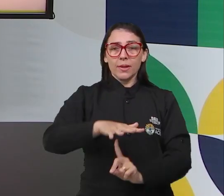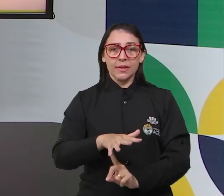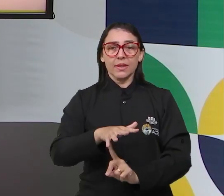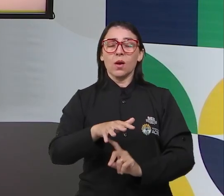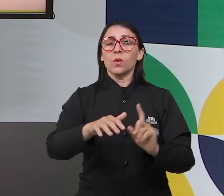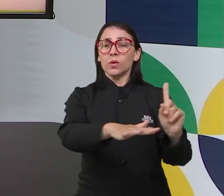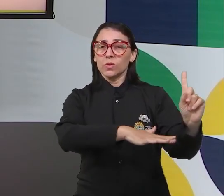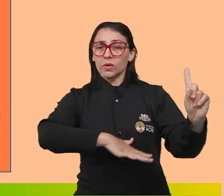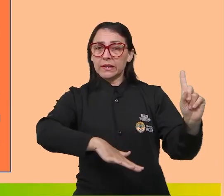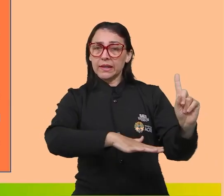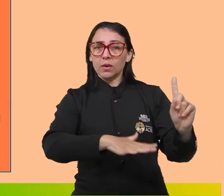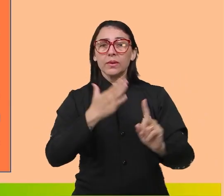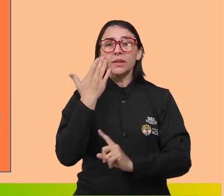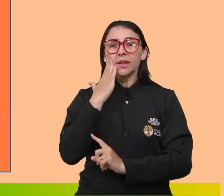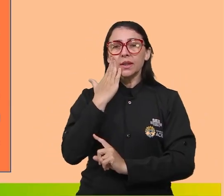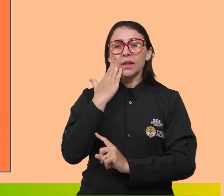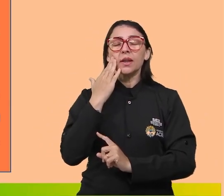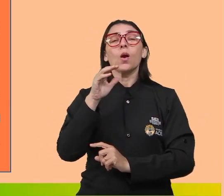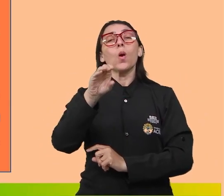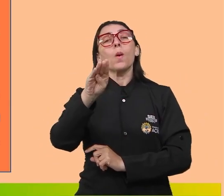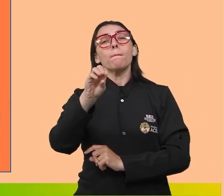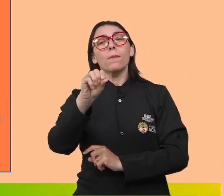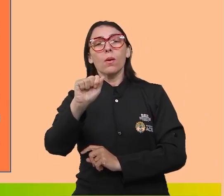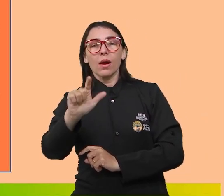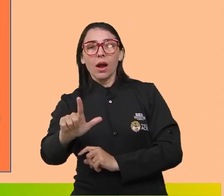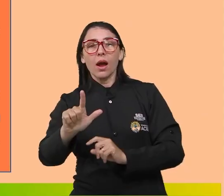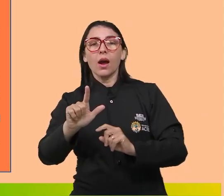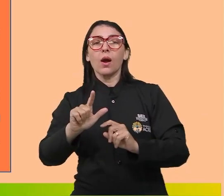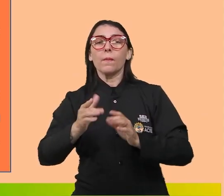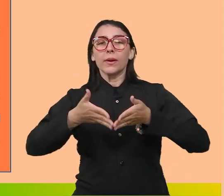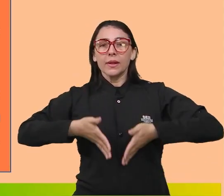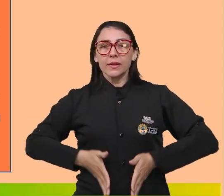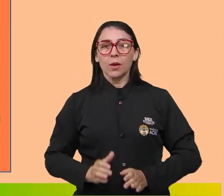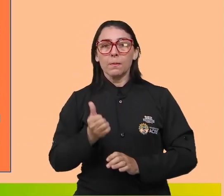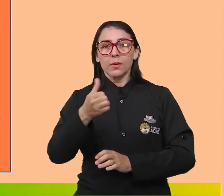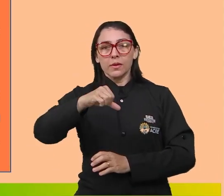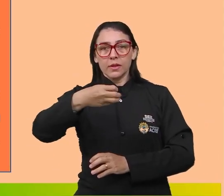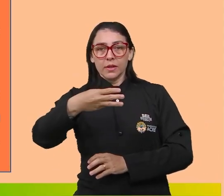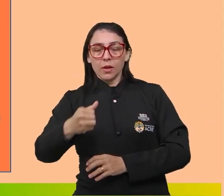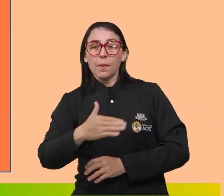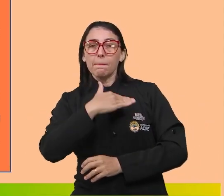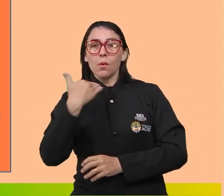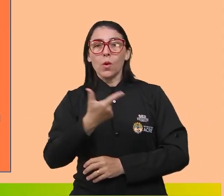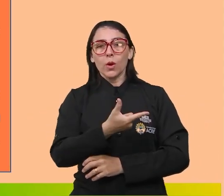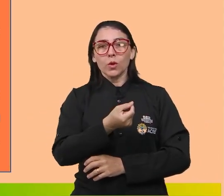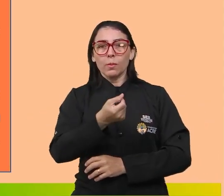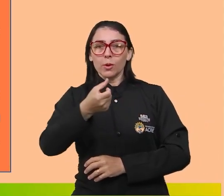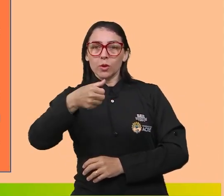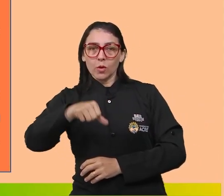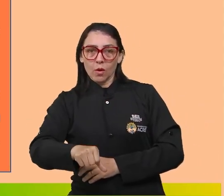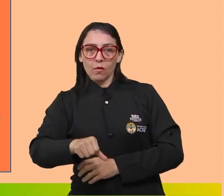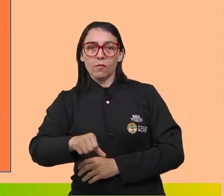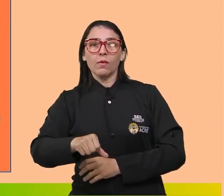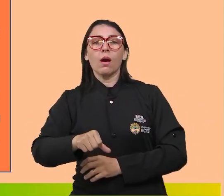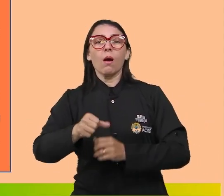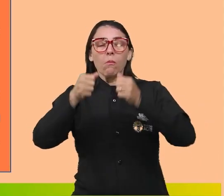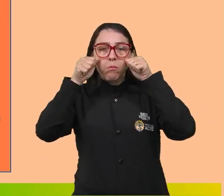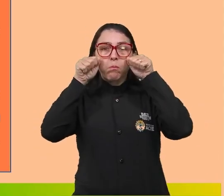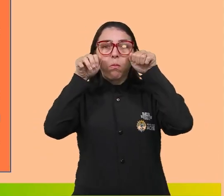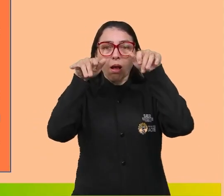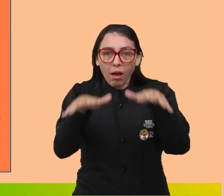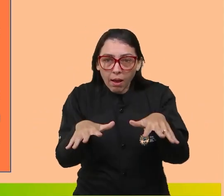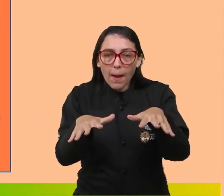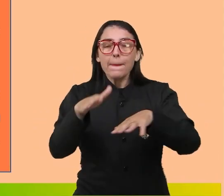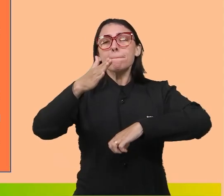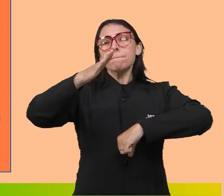social. Então, Augusto Boal, ele nasceu em 1931 e morreu em 2009. Foi um dos dramaturgos